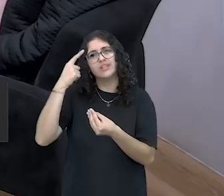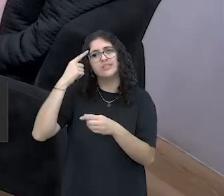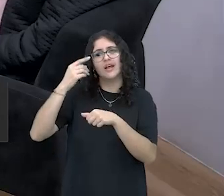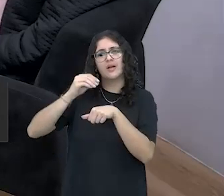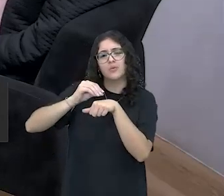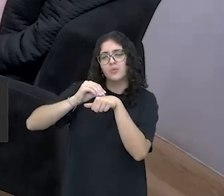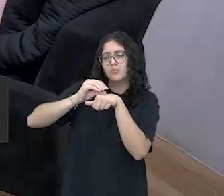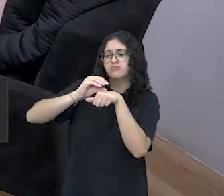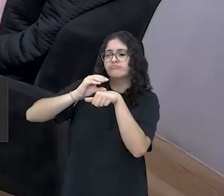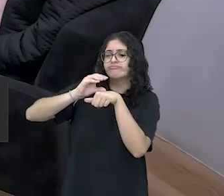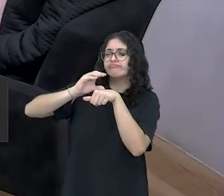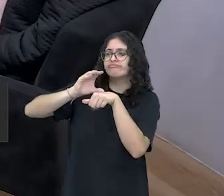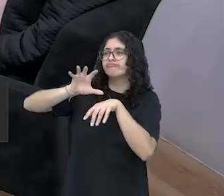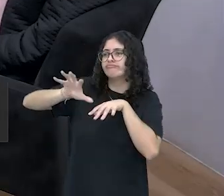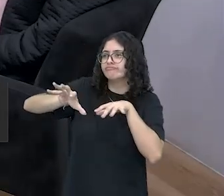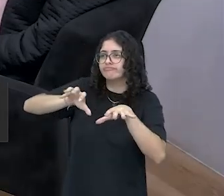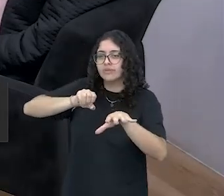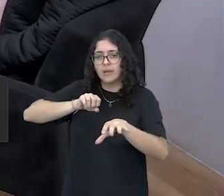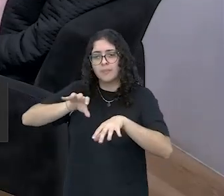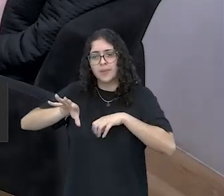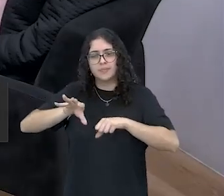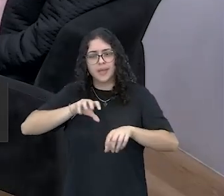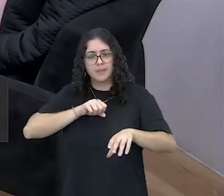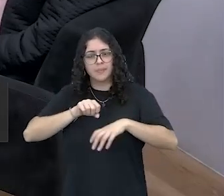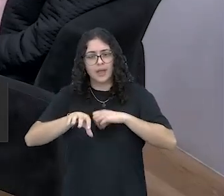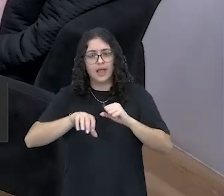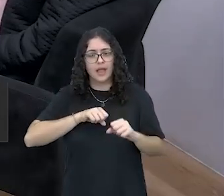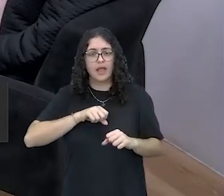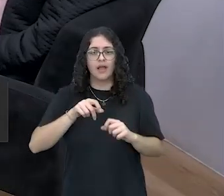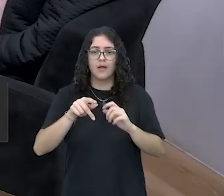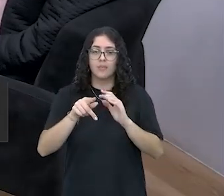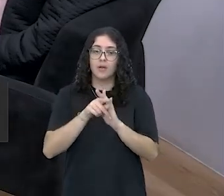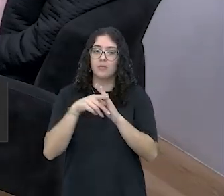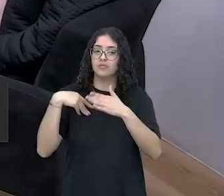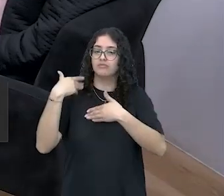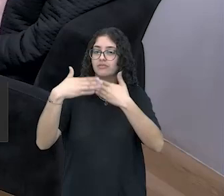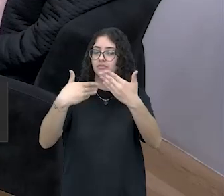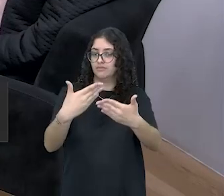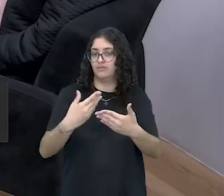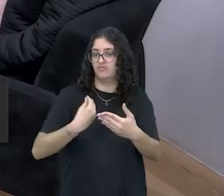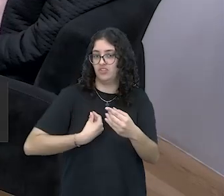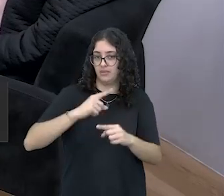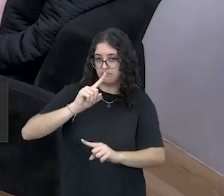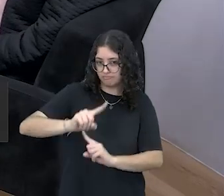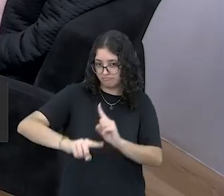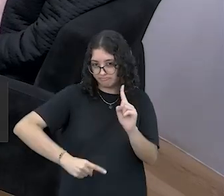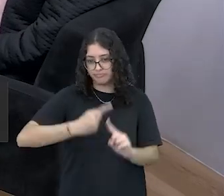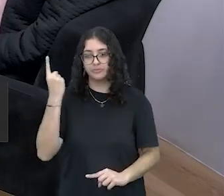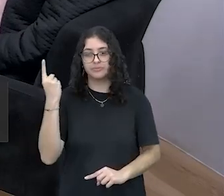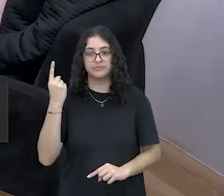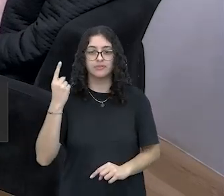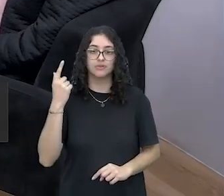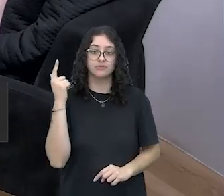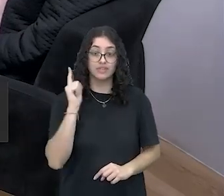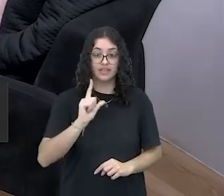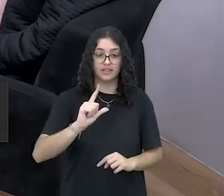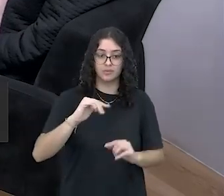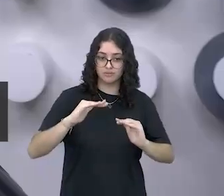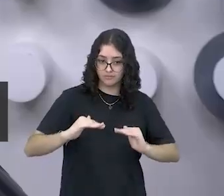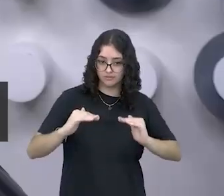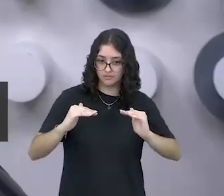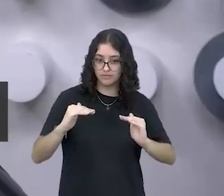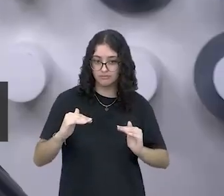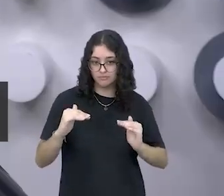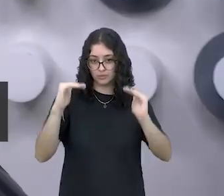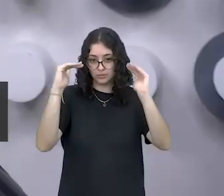né? De como lidar com isso no decorrer do seu desenvolvimento, né? Até a vida adulta, né? E aí,